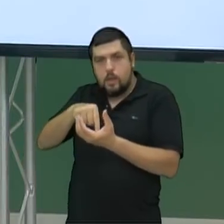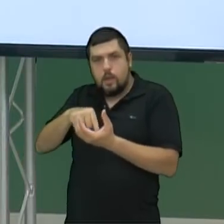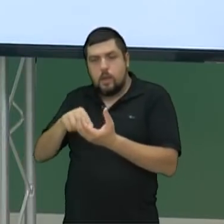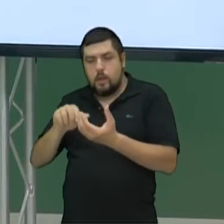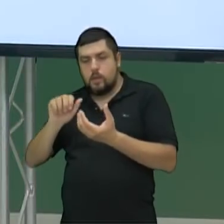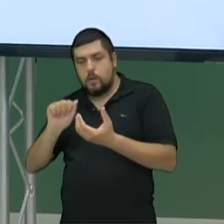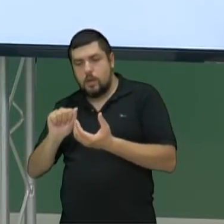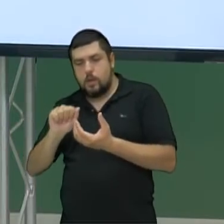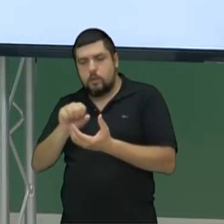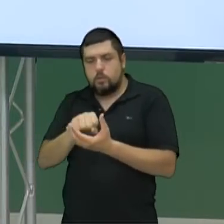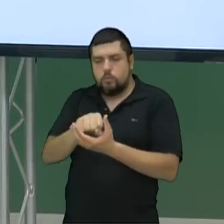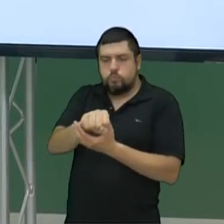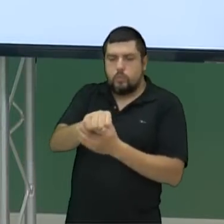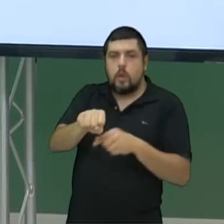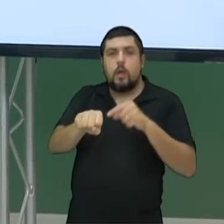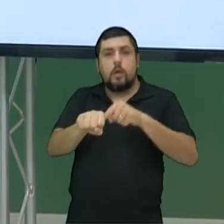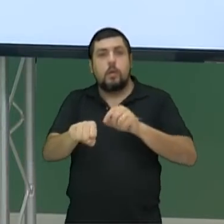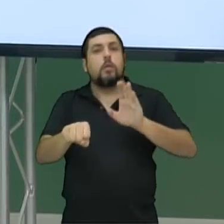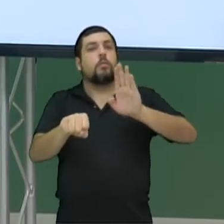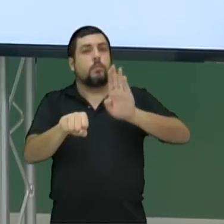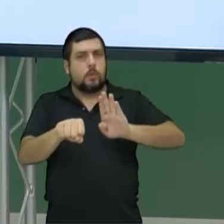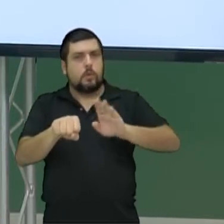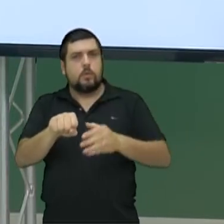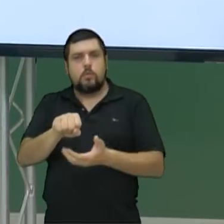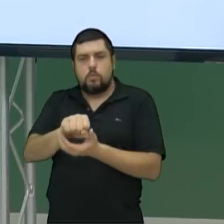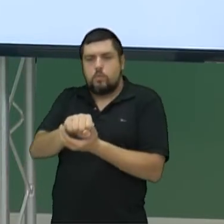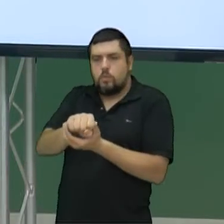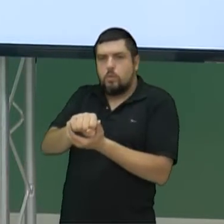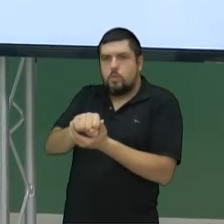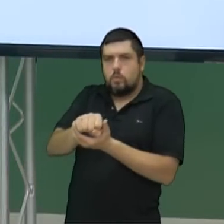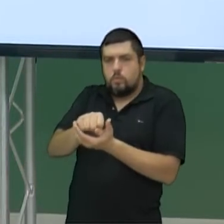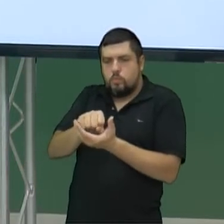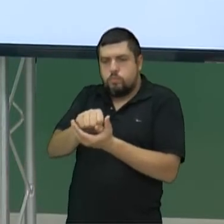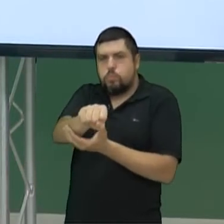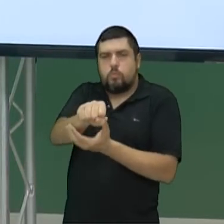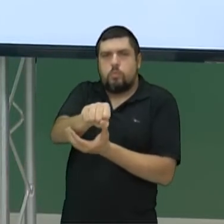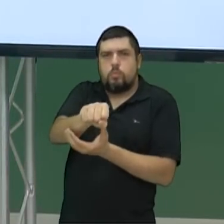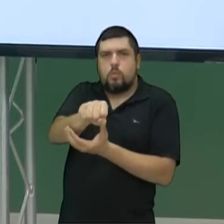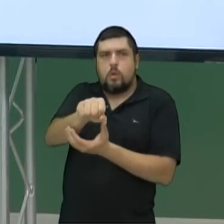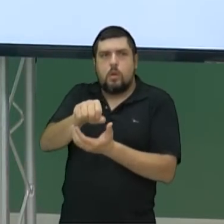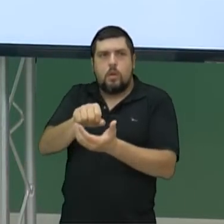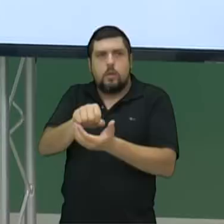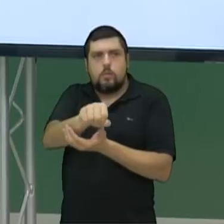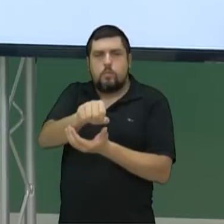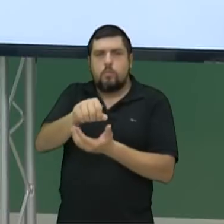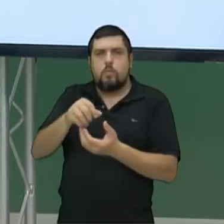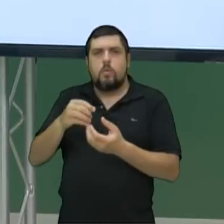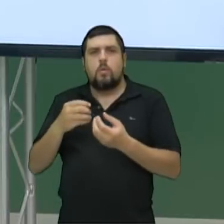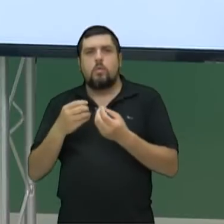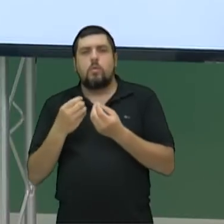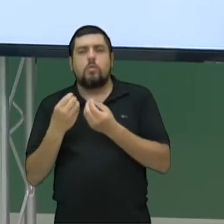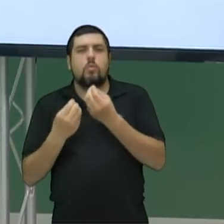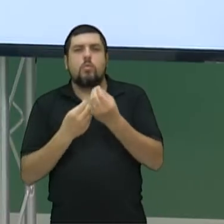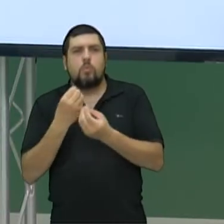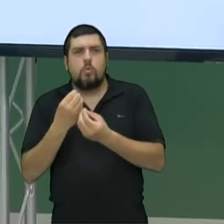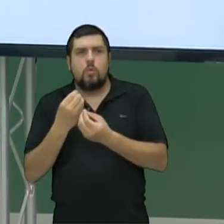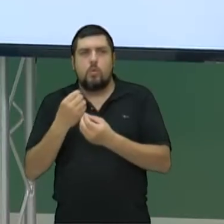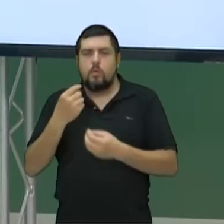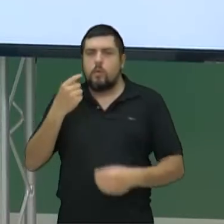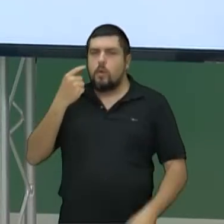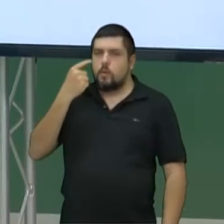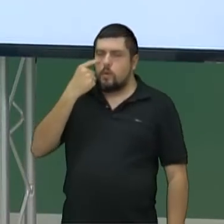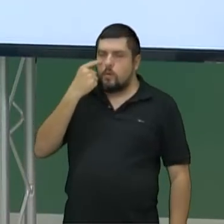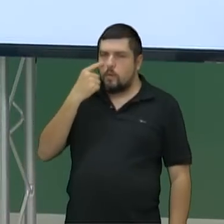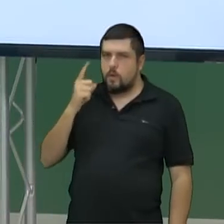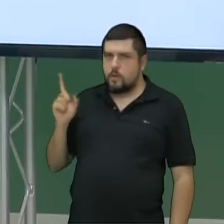A, certo? Então, a terceira lei de Newton está sendo obedecida aqui, certo? De que forma? Lendo a reação que ele fala o